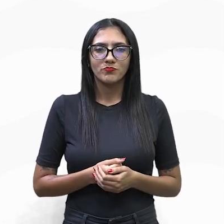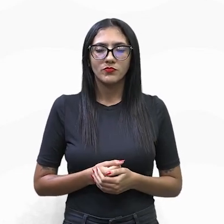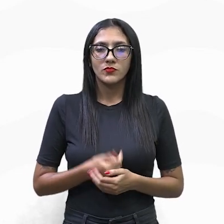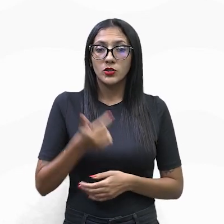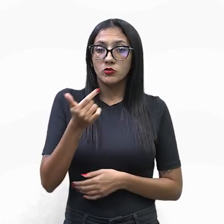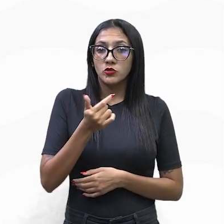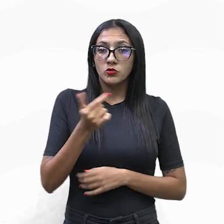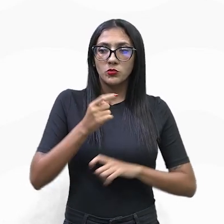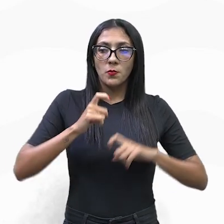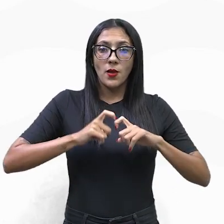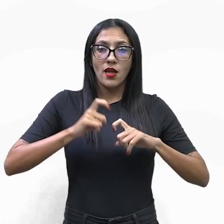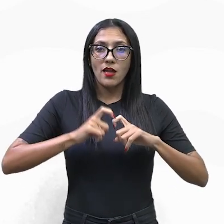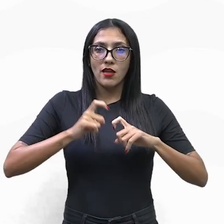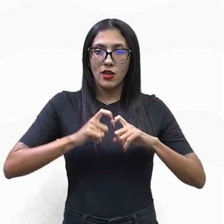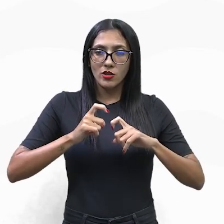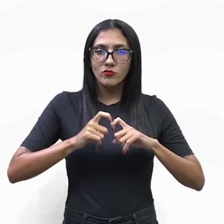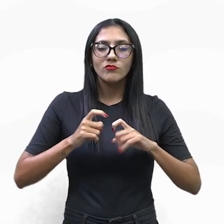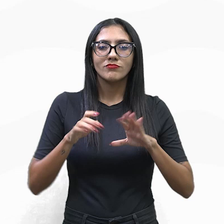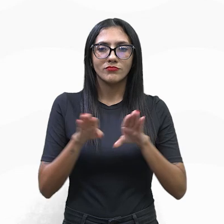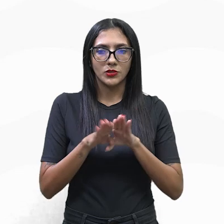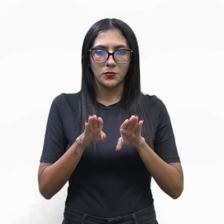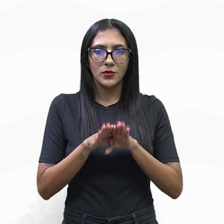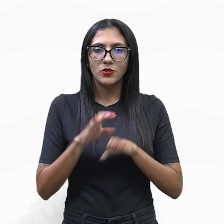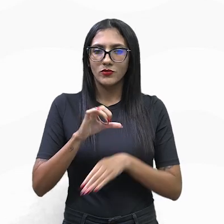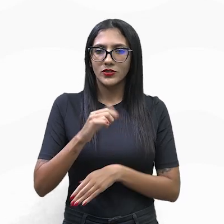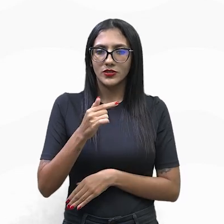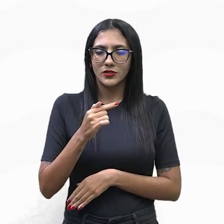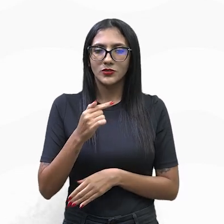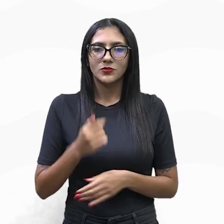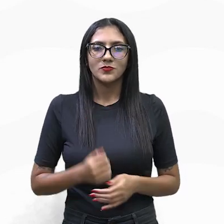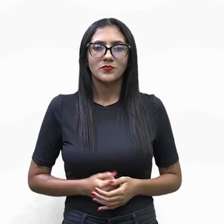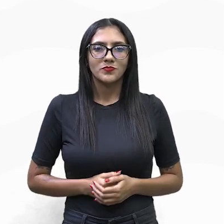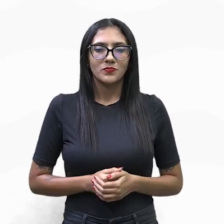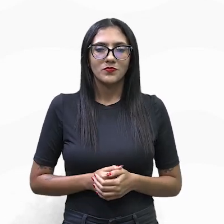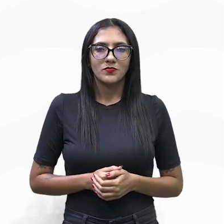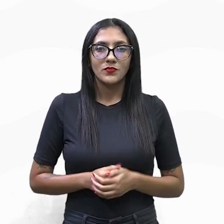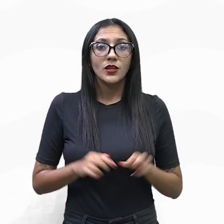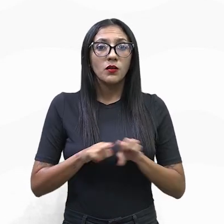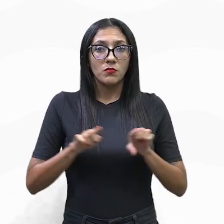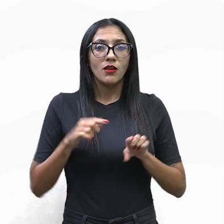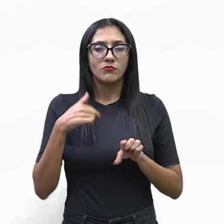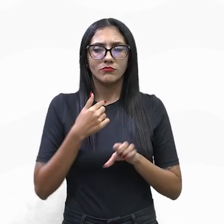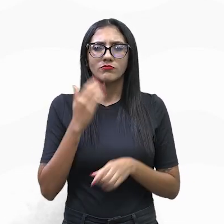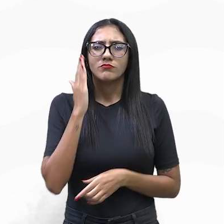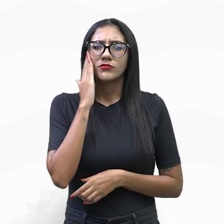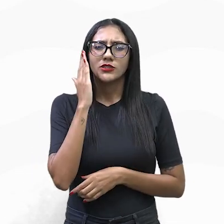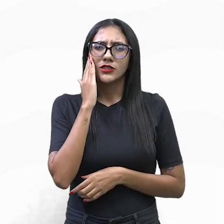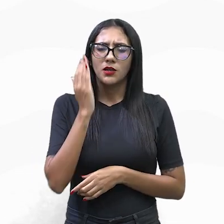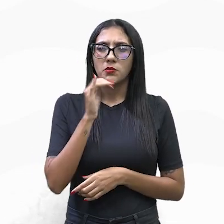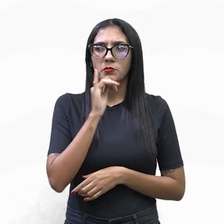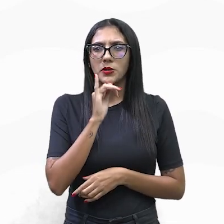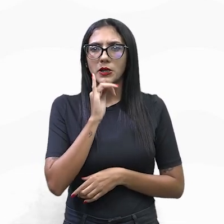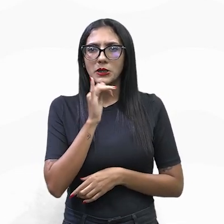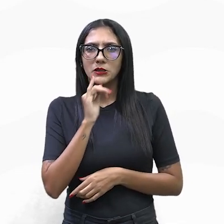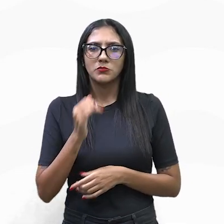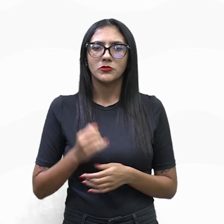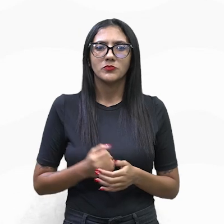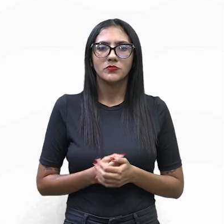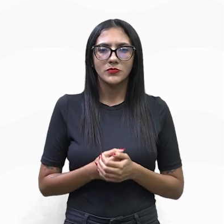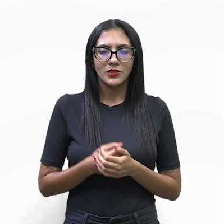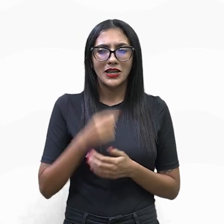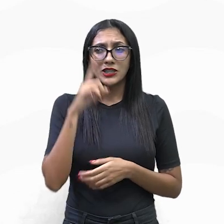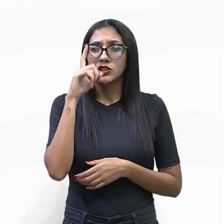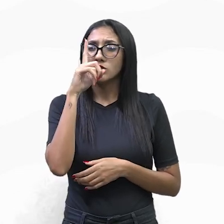clínico, 97% a chance de não sofrer automação. Claro, é complicado a gente automatizar a função de agente